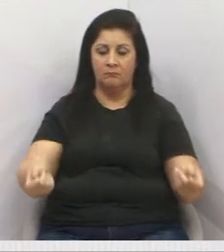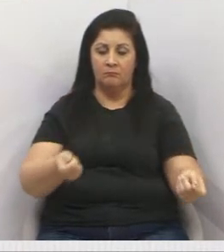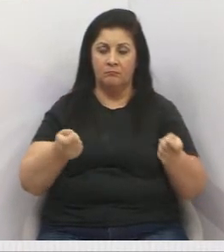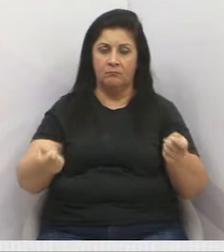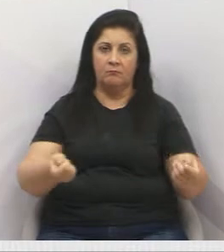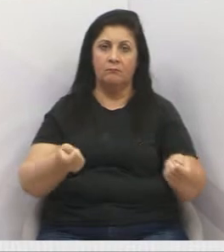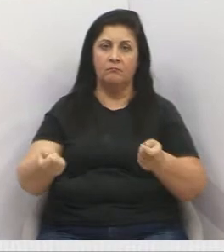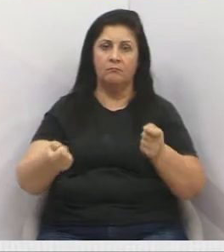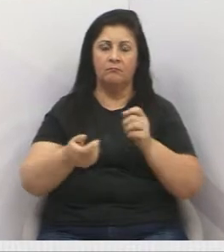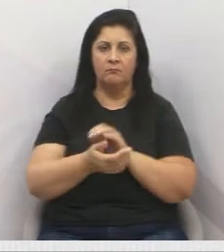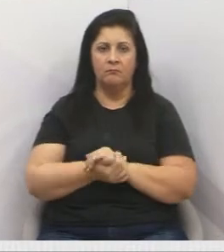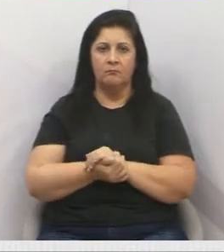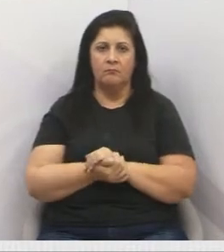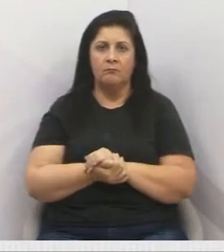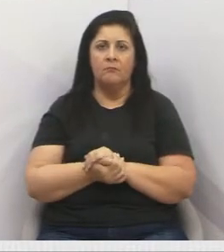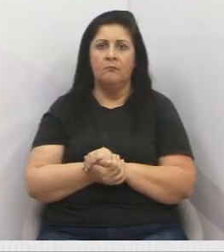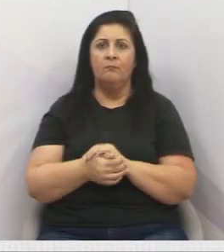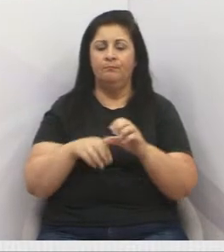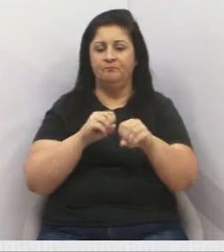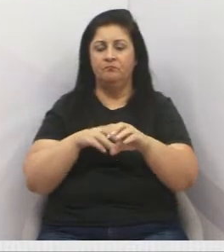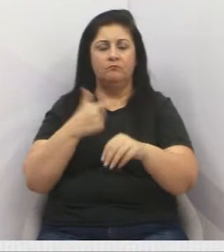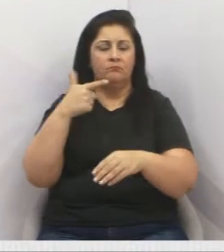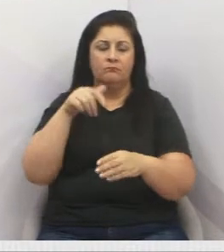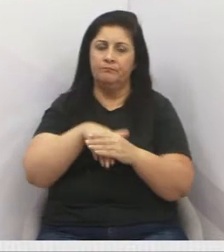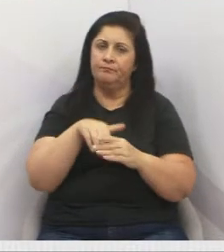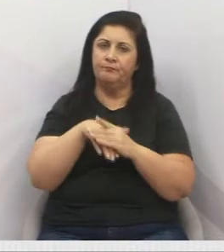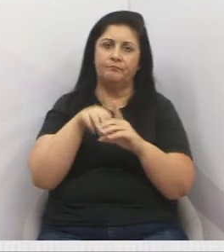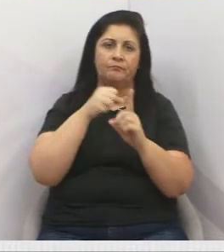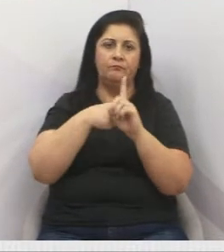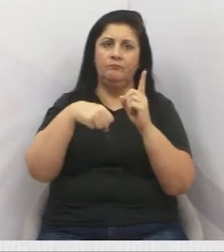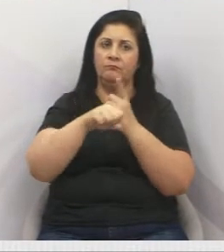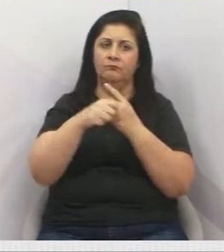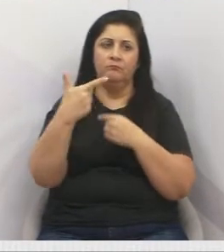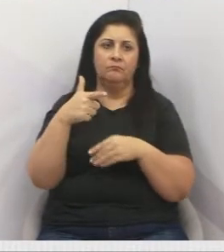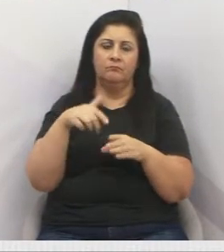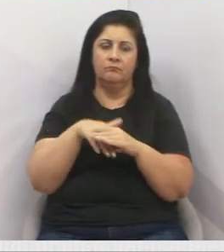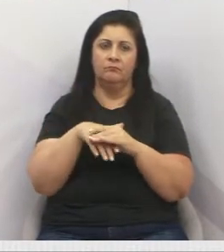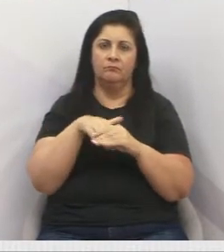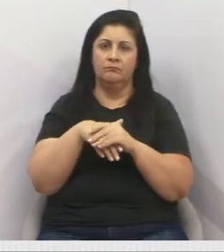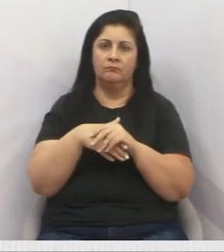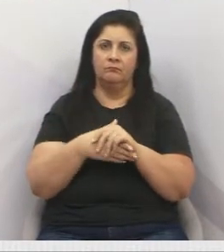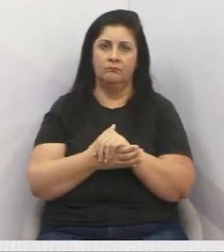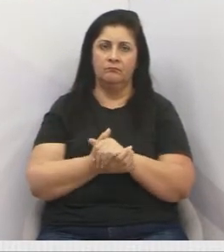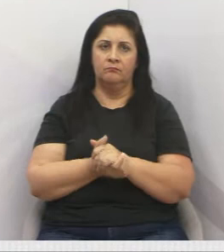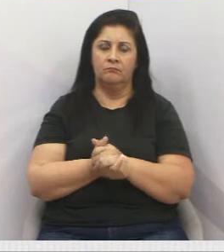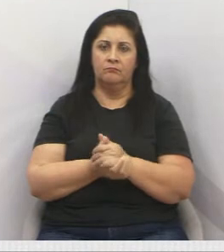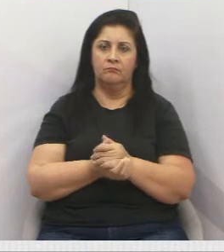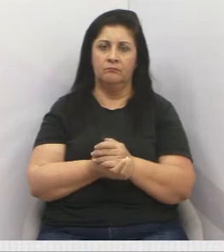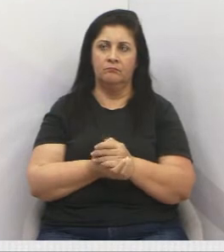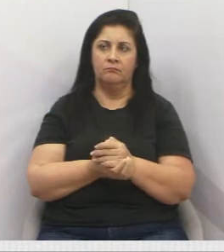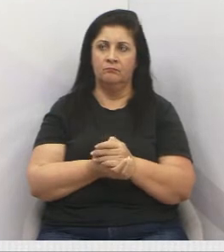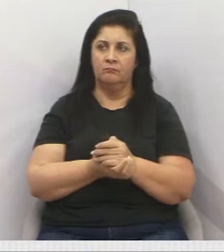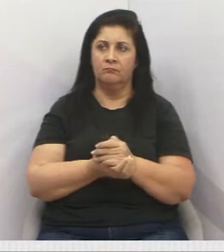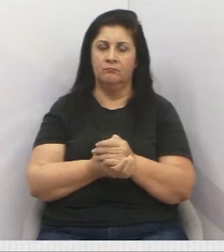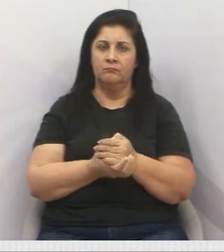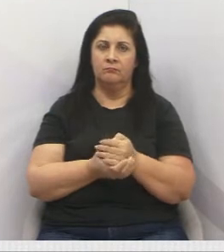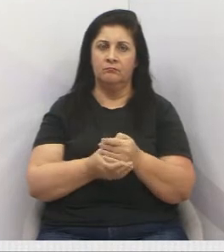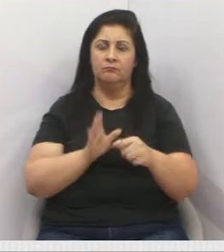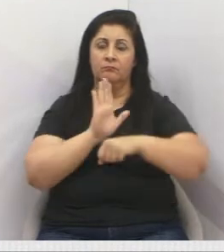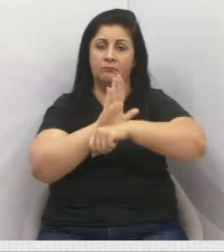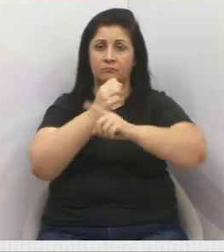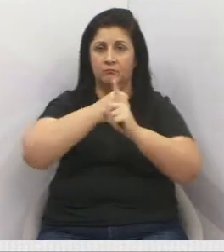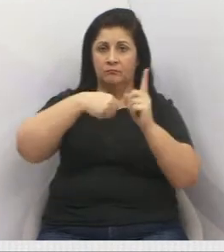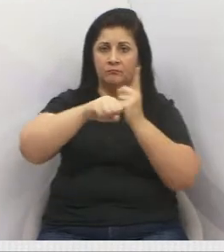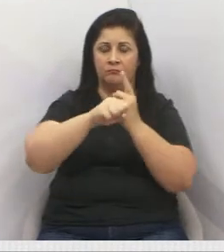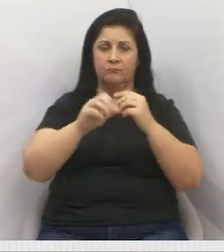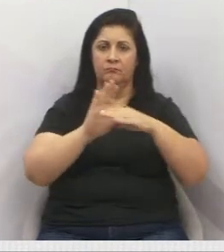Jacareí, entidades acadêmicas em branco e organização da sociedade civil em branco. Movimentos populares,